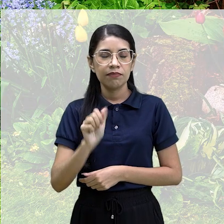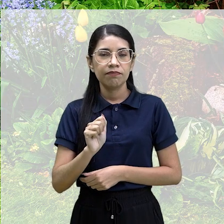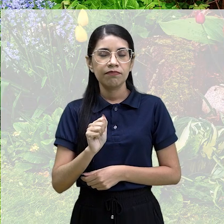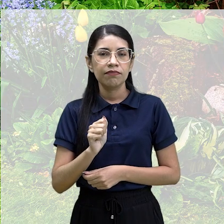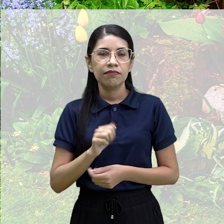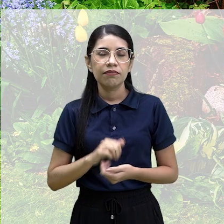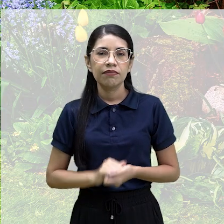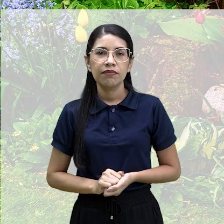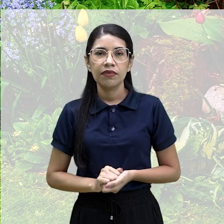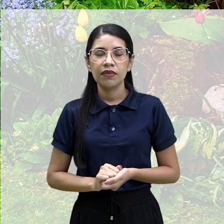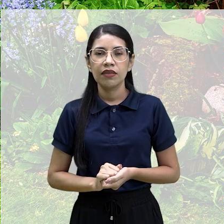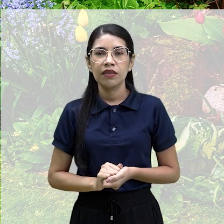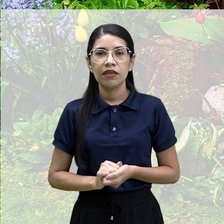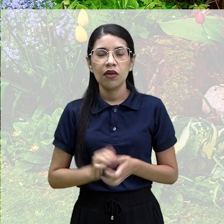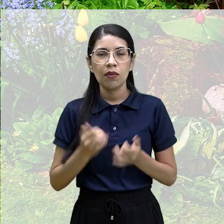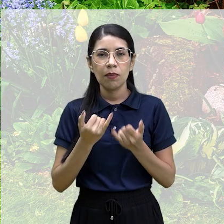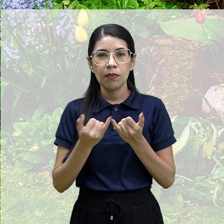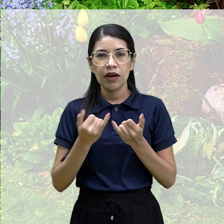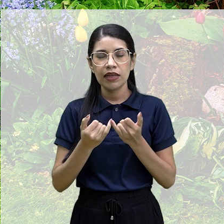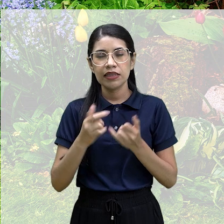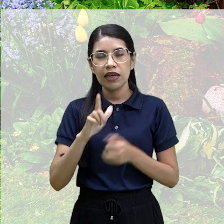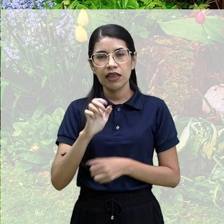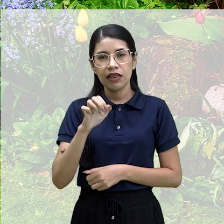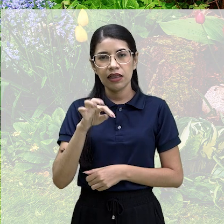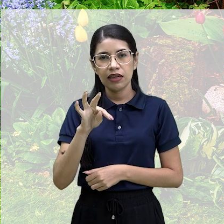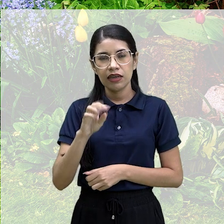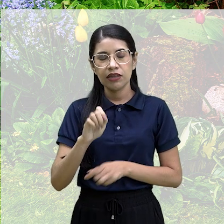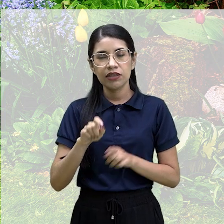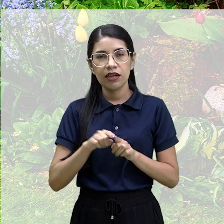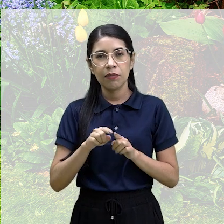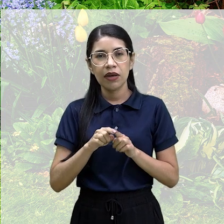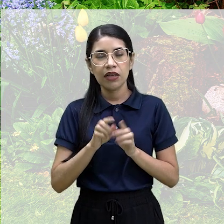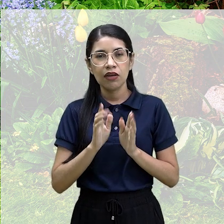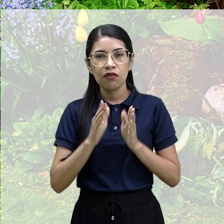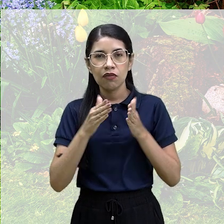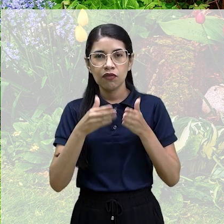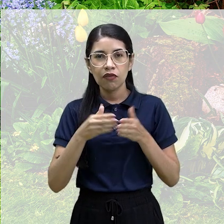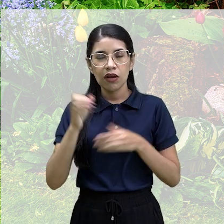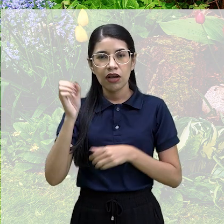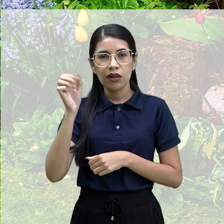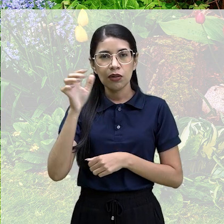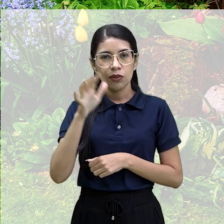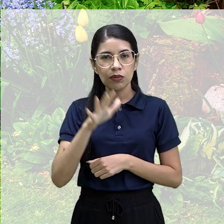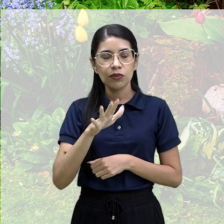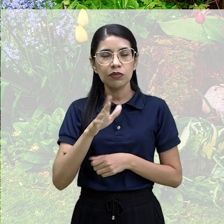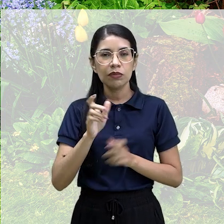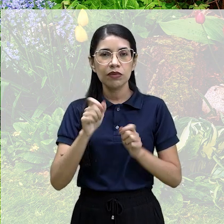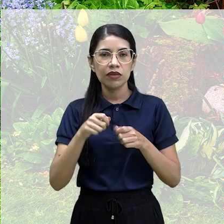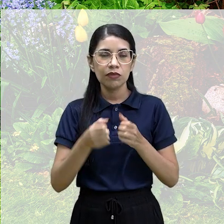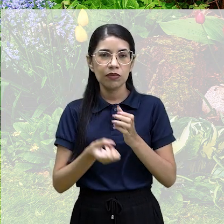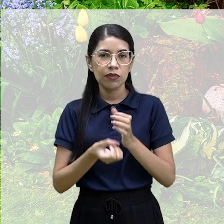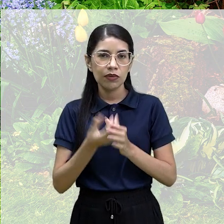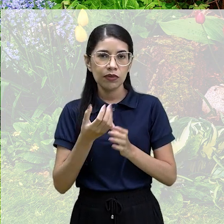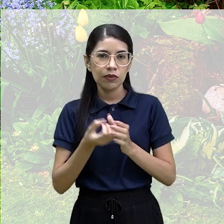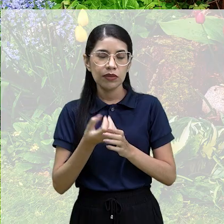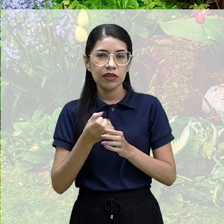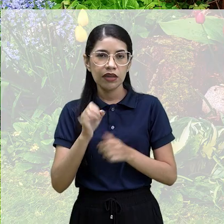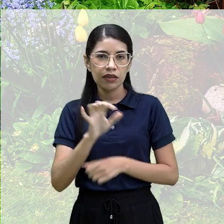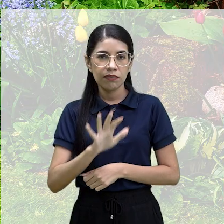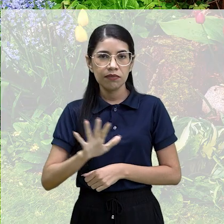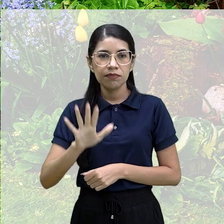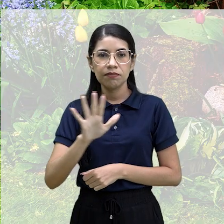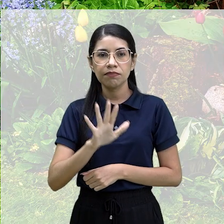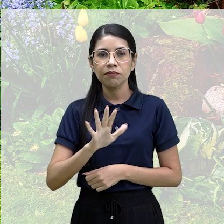a lente da câmera e ele direciona e foca os raios de luz para formar a